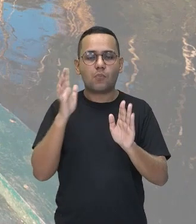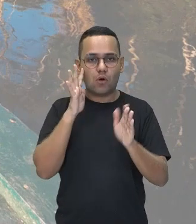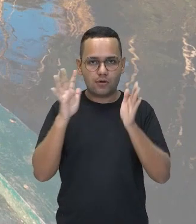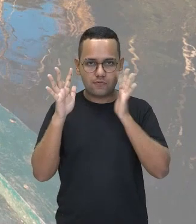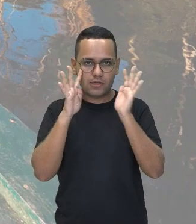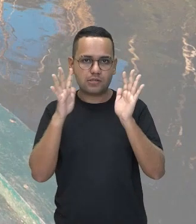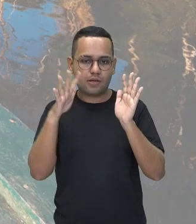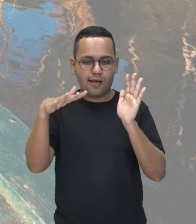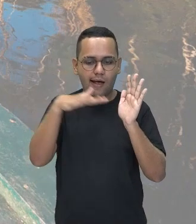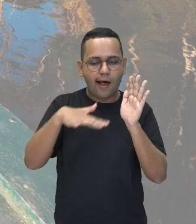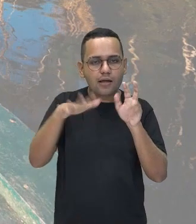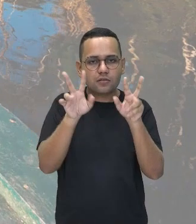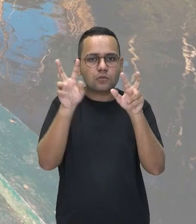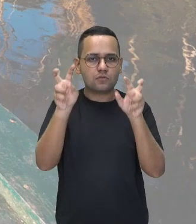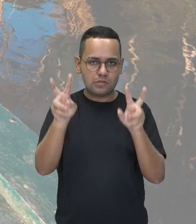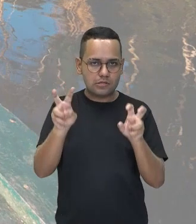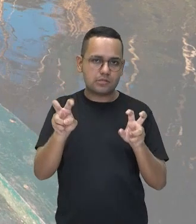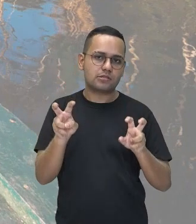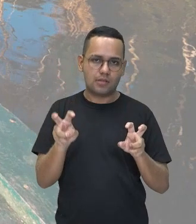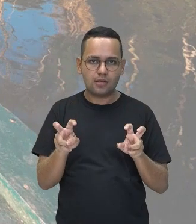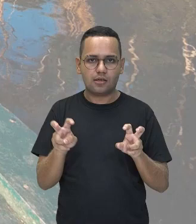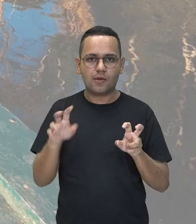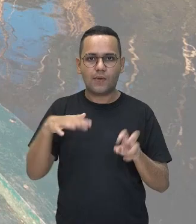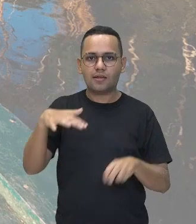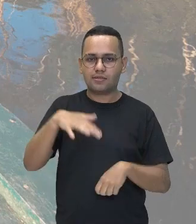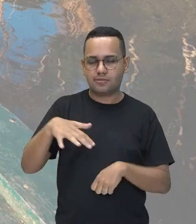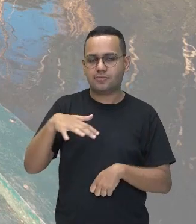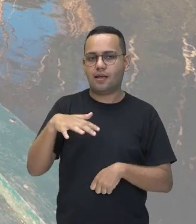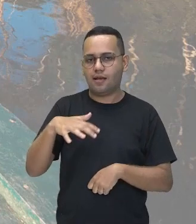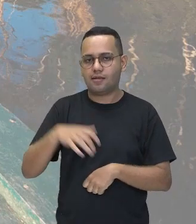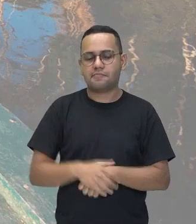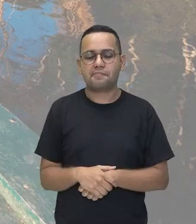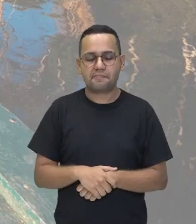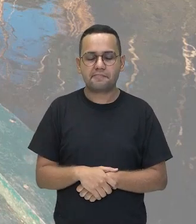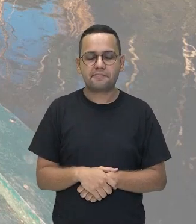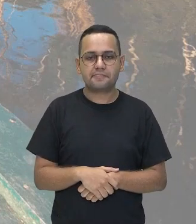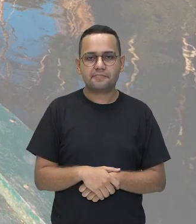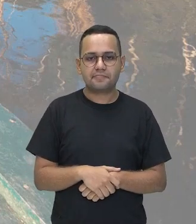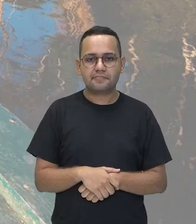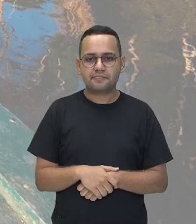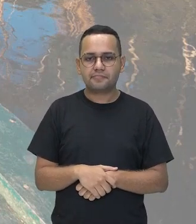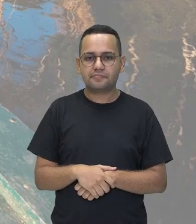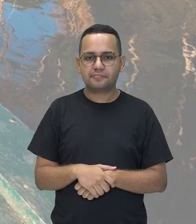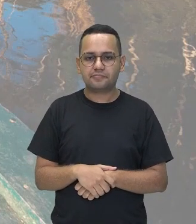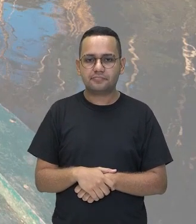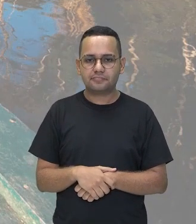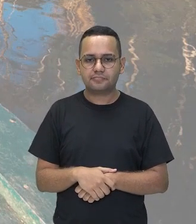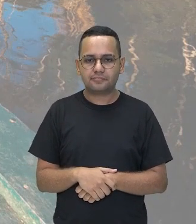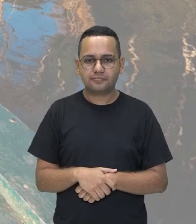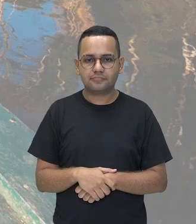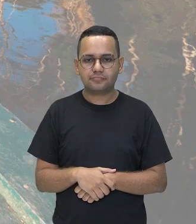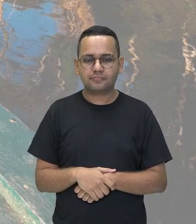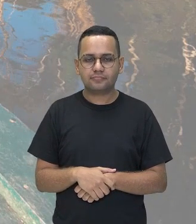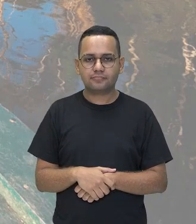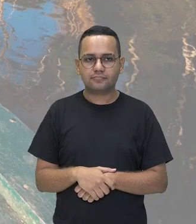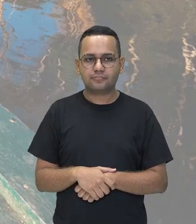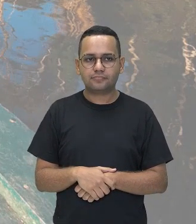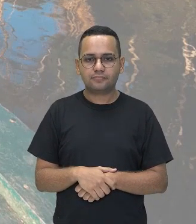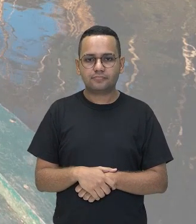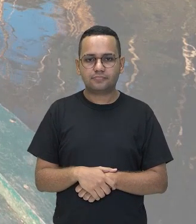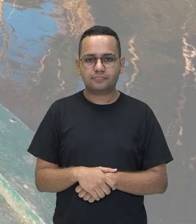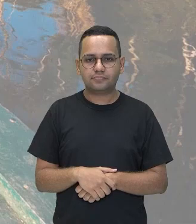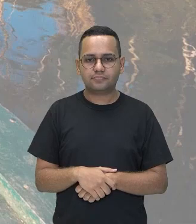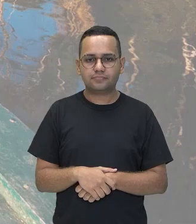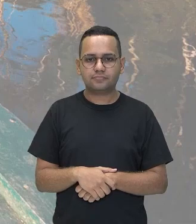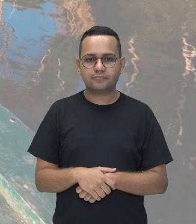né, essa questão, então, do ser amazônico, de pertencer, então, a essa nossa Amazônia. Olha só, vamos navegando,